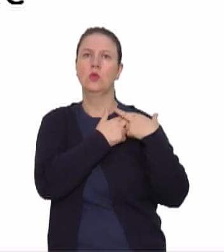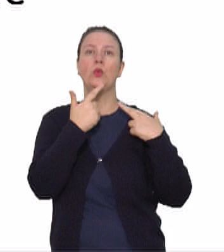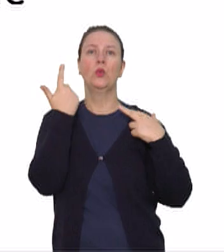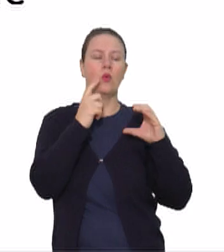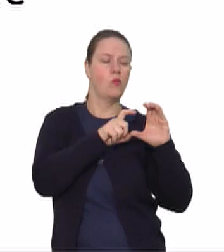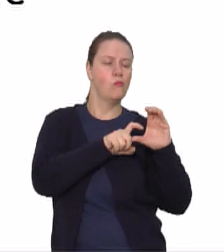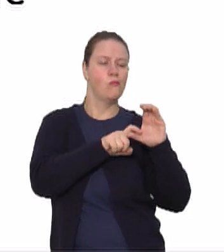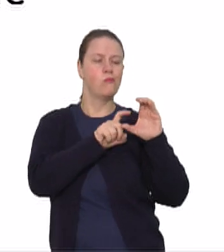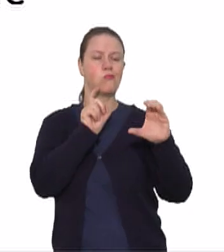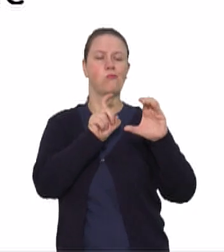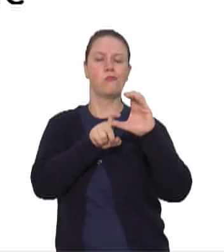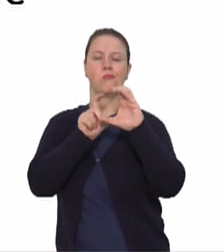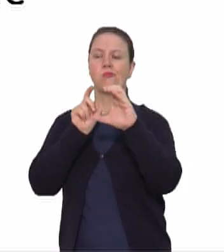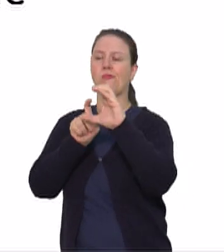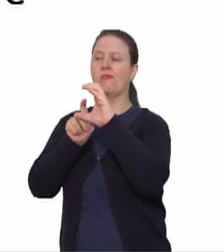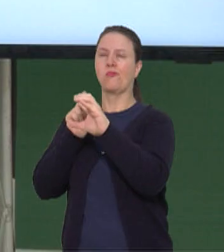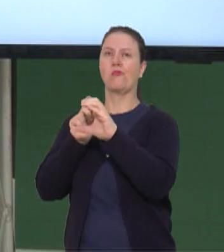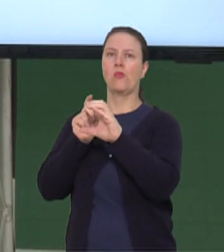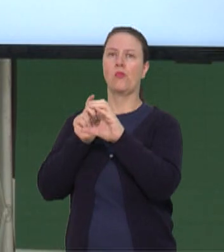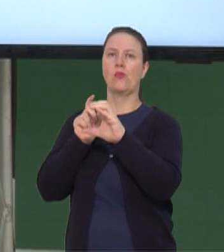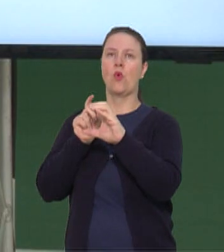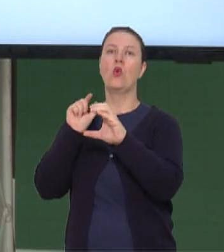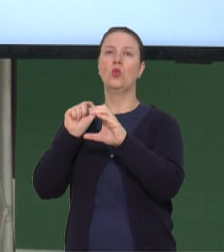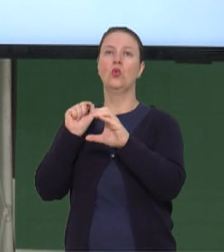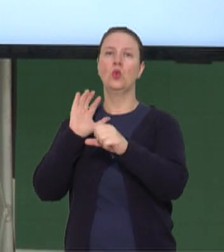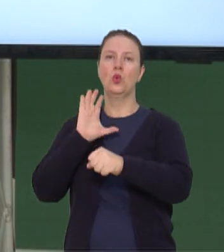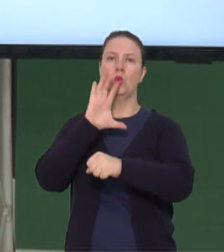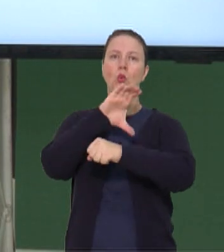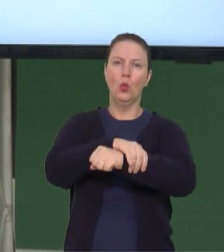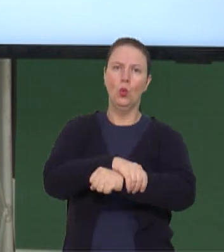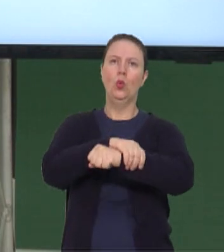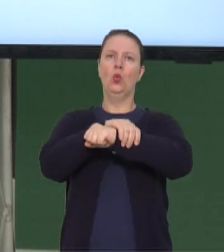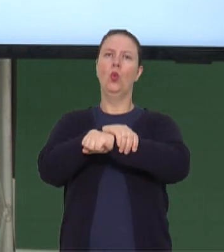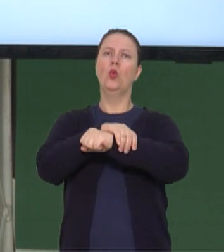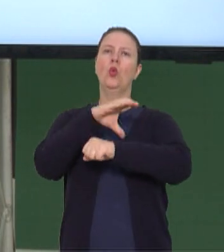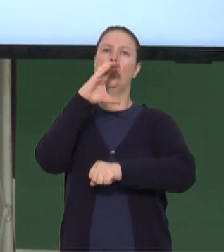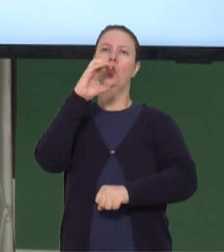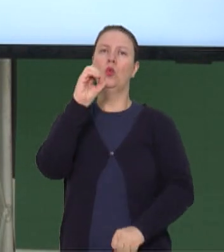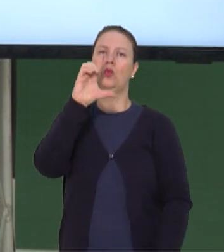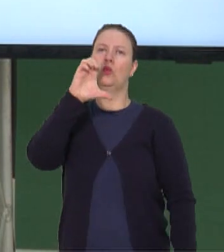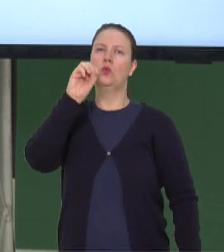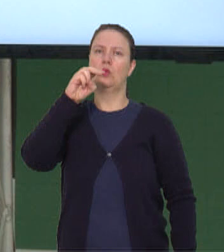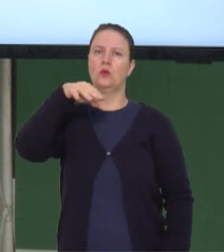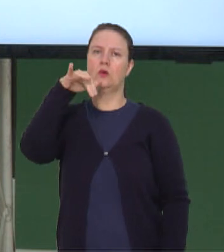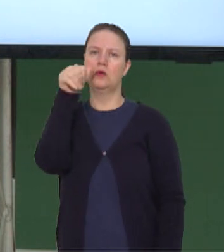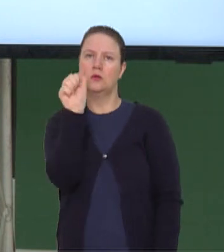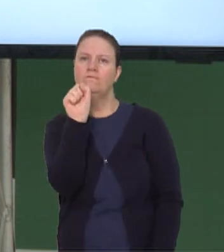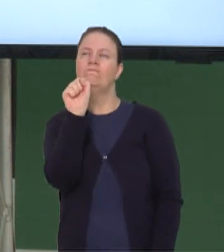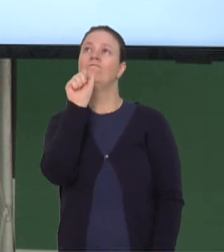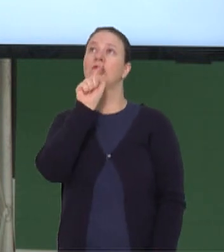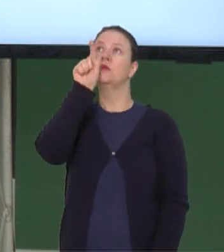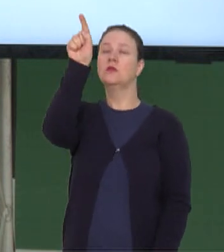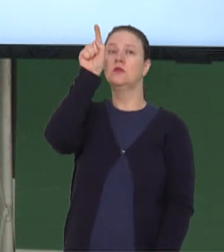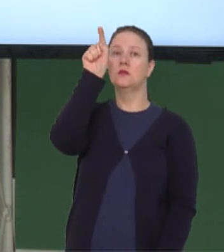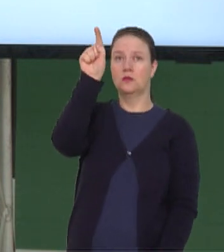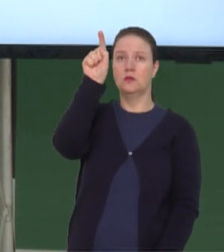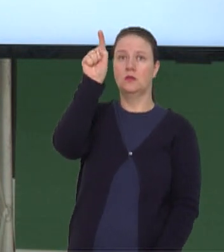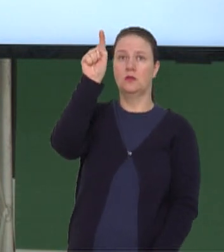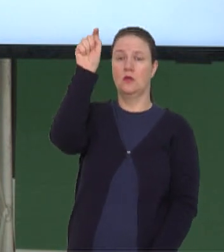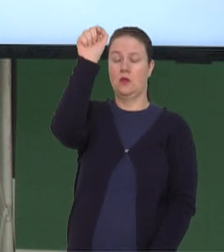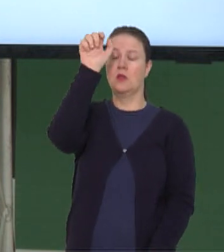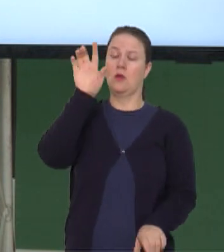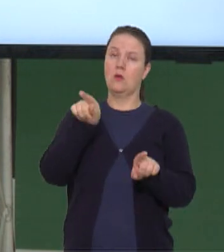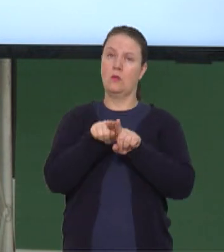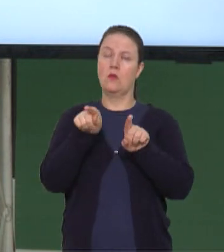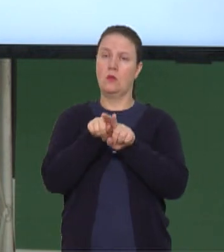colônias hispano-americanas. Então a gente vai ver a independência das colônias localizadas na América. No caso de hoje, a gente vai ver